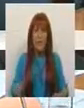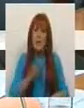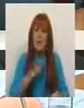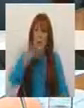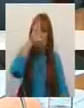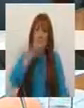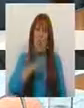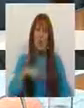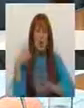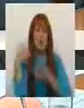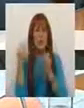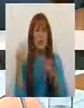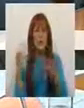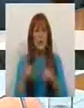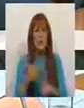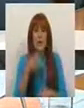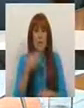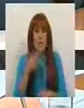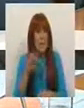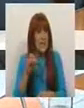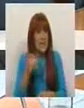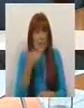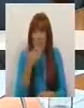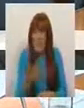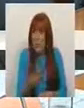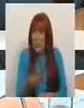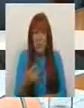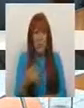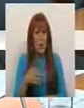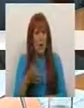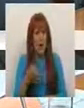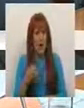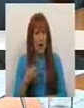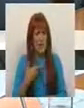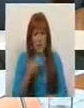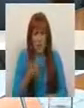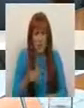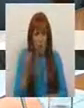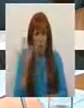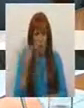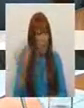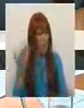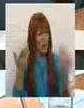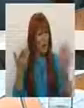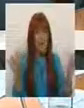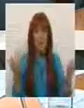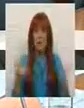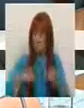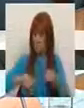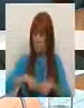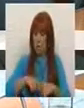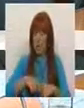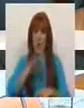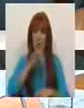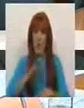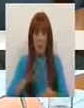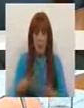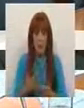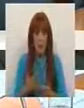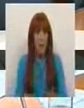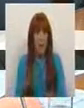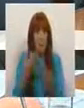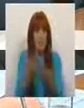Sr. Ministro, o debate era a pedido do PCP, não foi a pedido do PSD. E nós podemos